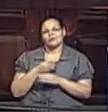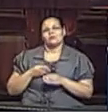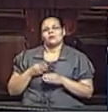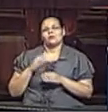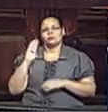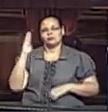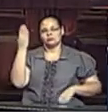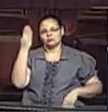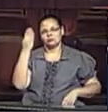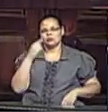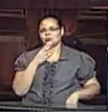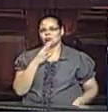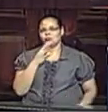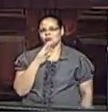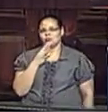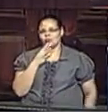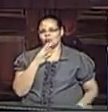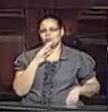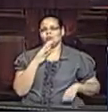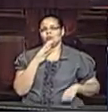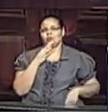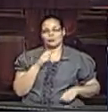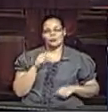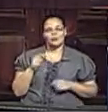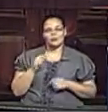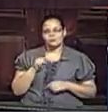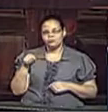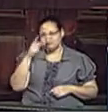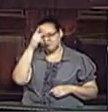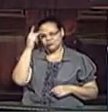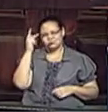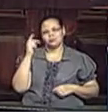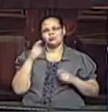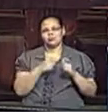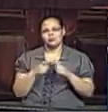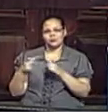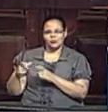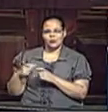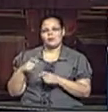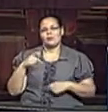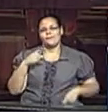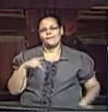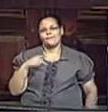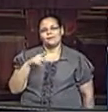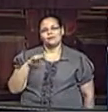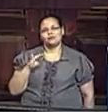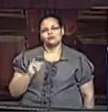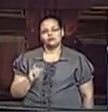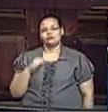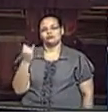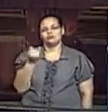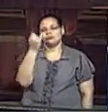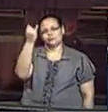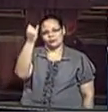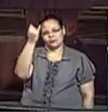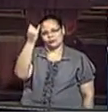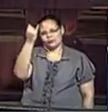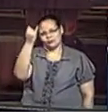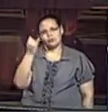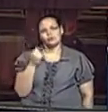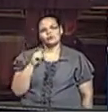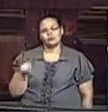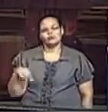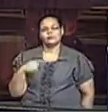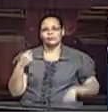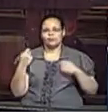estado. Quero fazer o reconhecimento àqueles pequenos comerciantes de Paraty e de outros municípios que são importantíssimos para o turismo. A